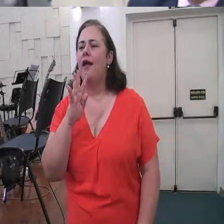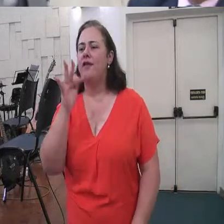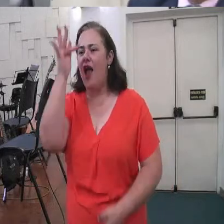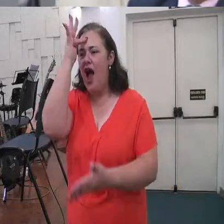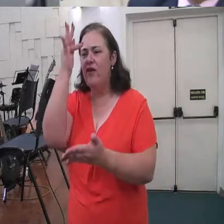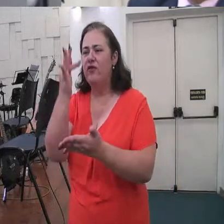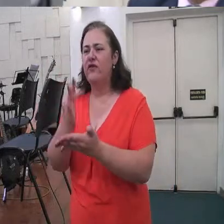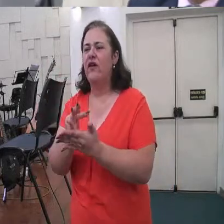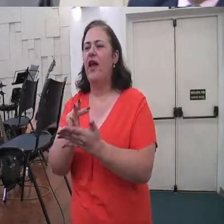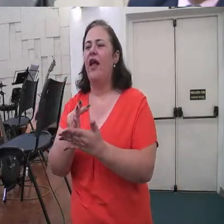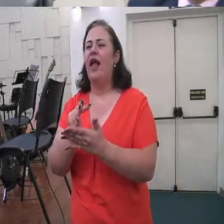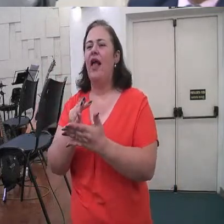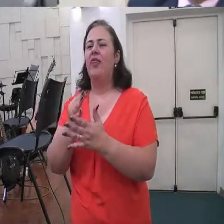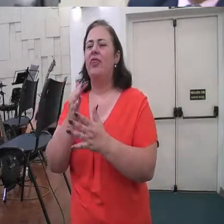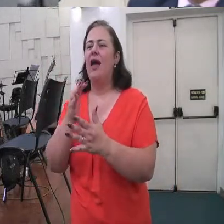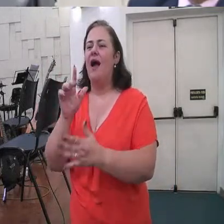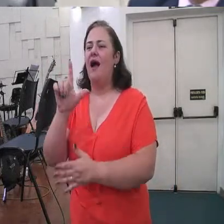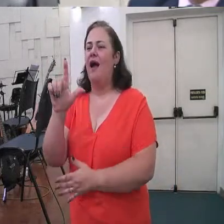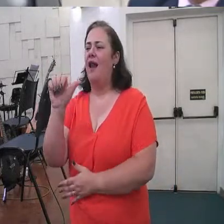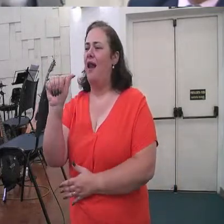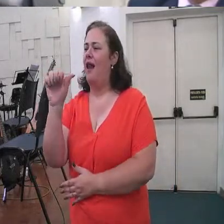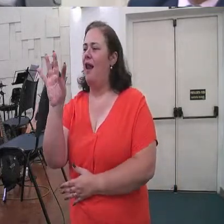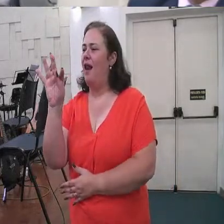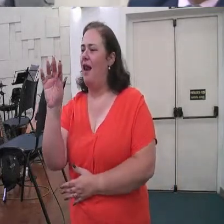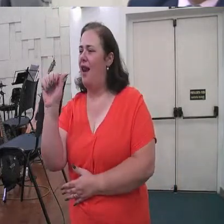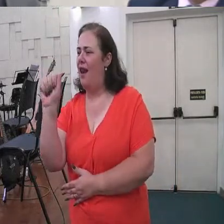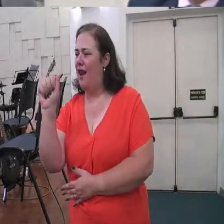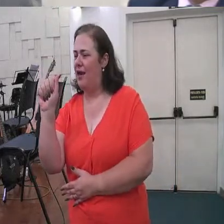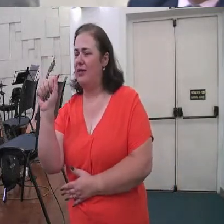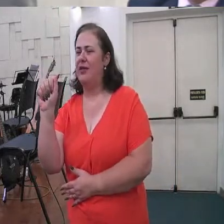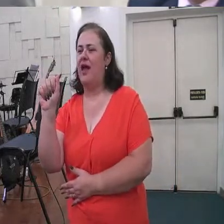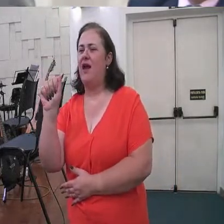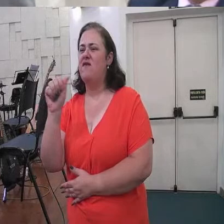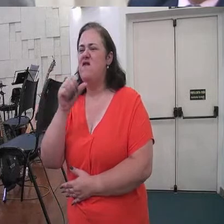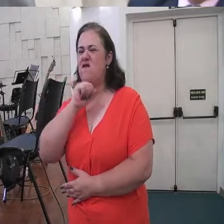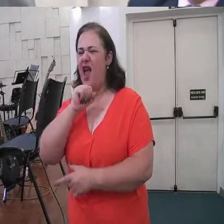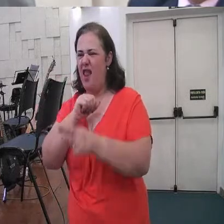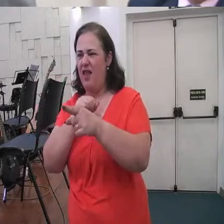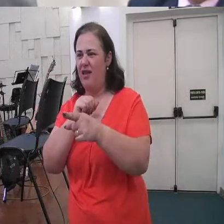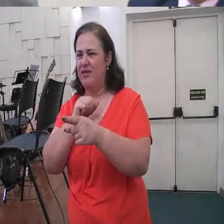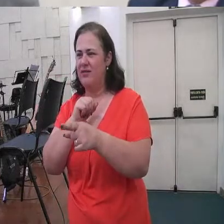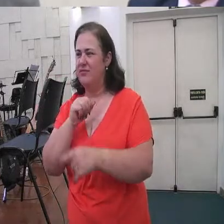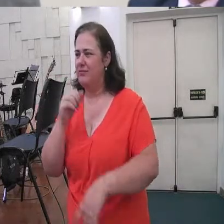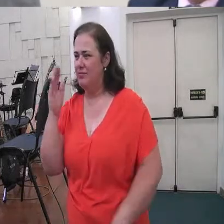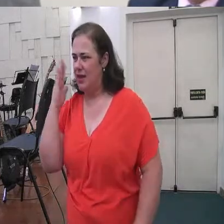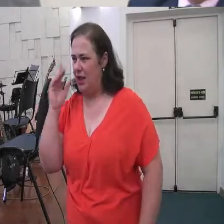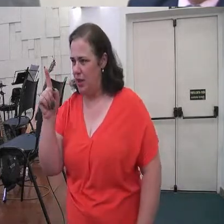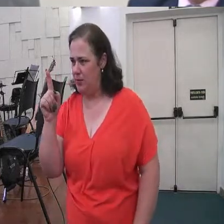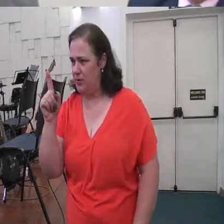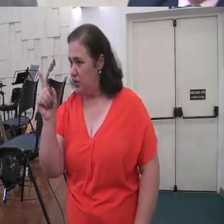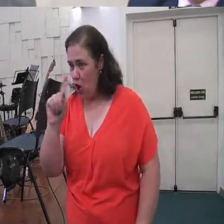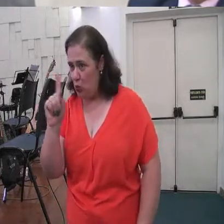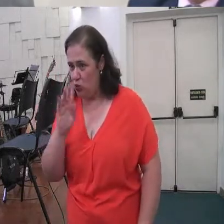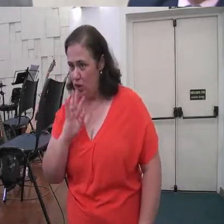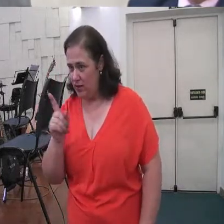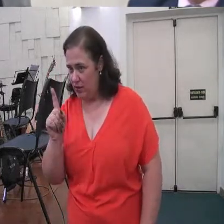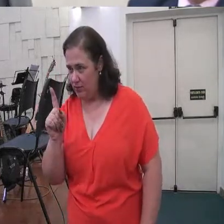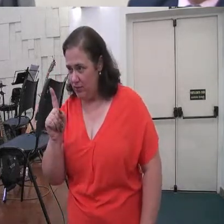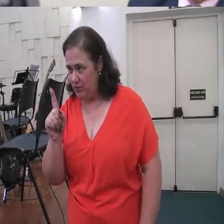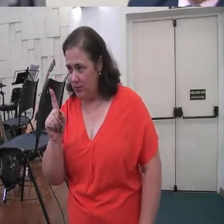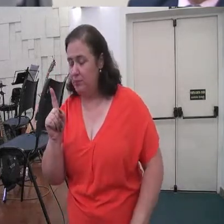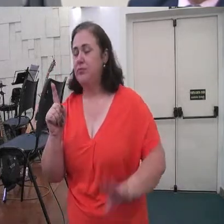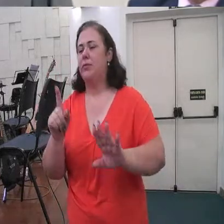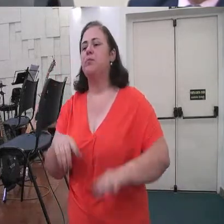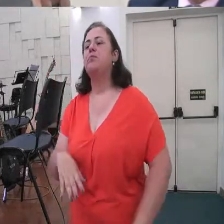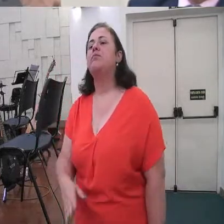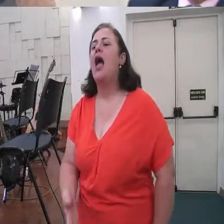assim na igreja: ei, você, sabe essa lata velha que você chama de carro? Pois bem, entregue